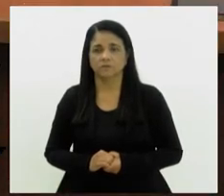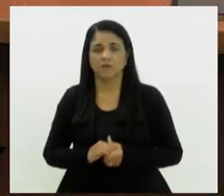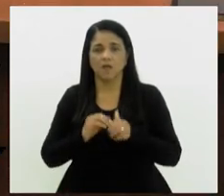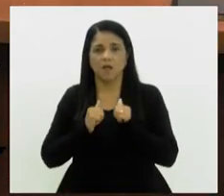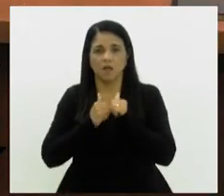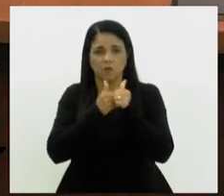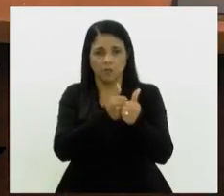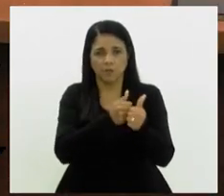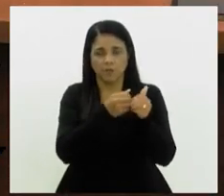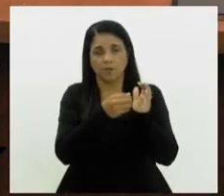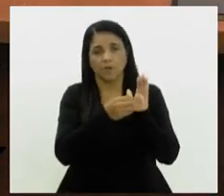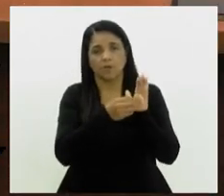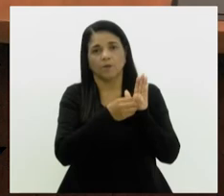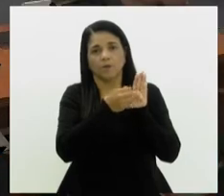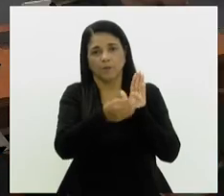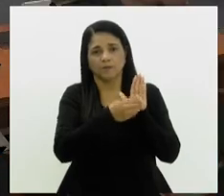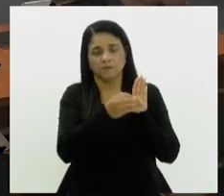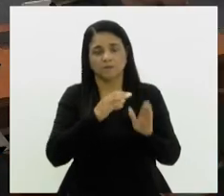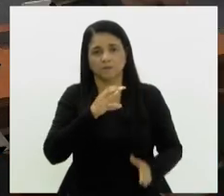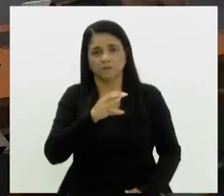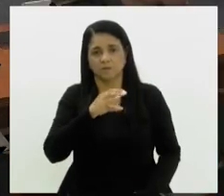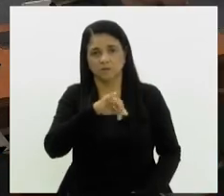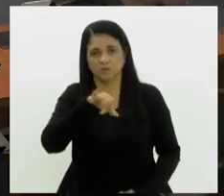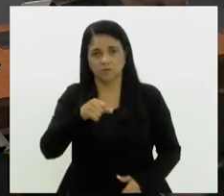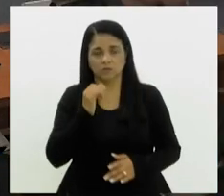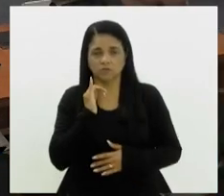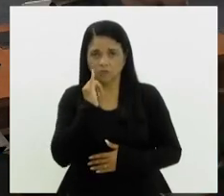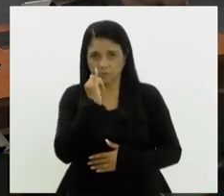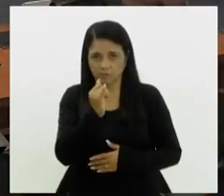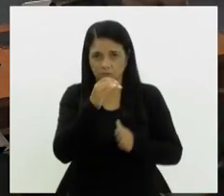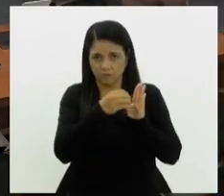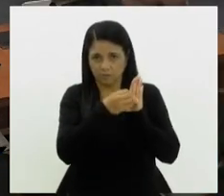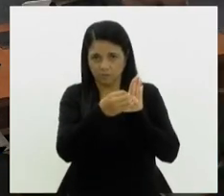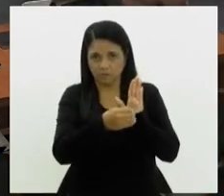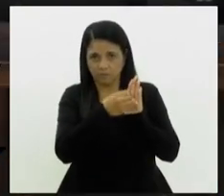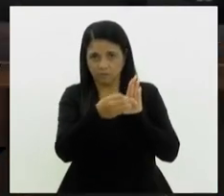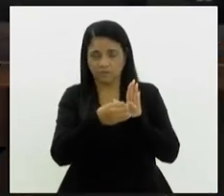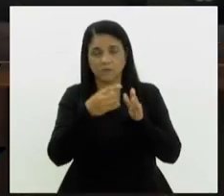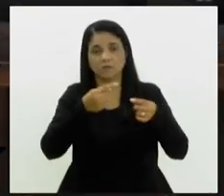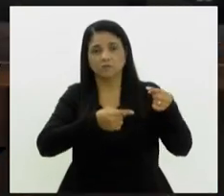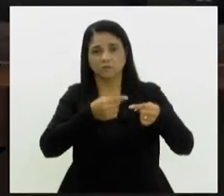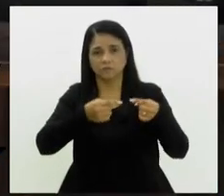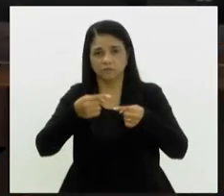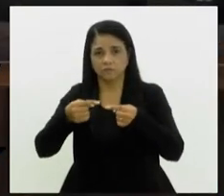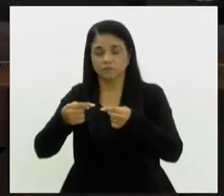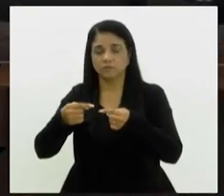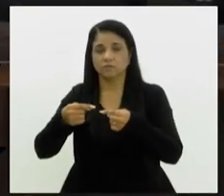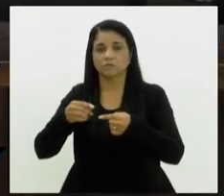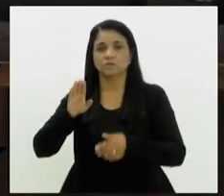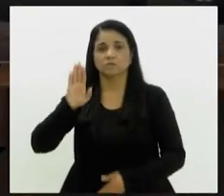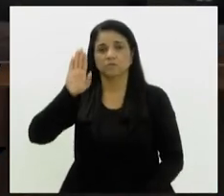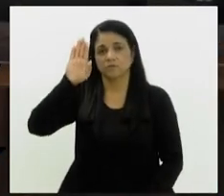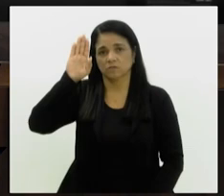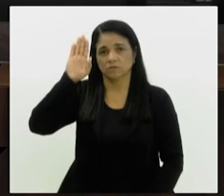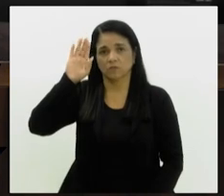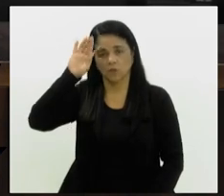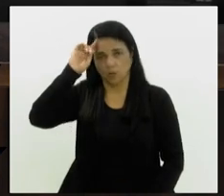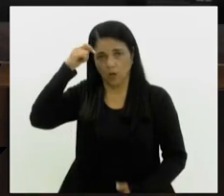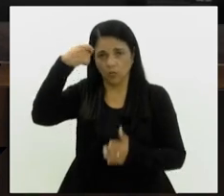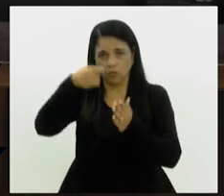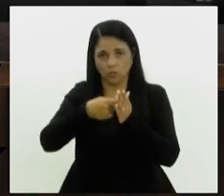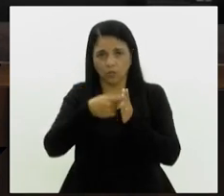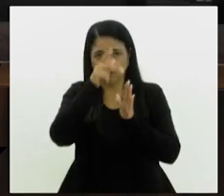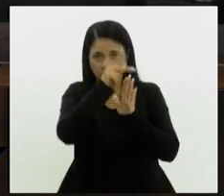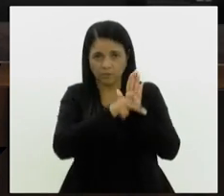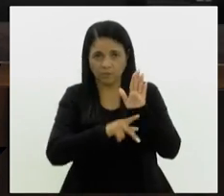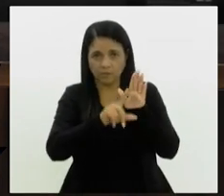Acompanho o parecer da CCJ, presidente. Com os pareceres emitidos, em discussão, para discutir o autor da proposta, o